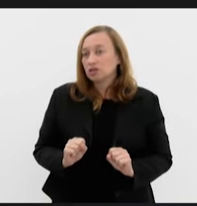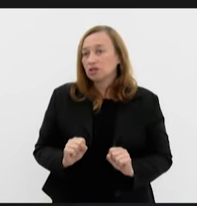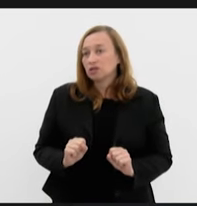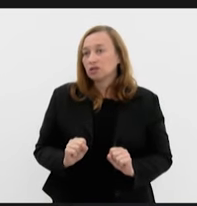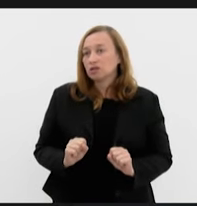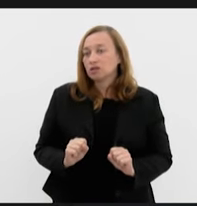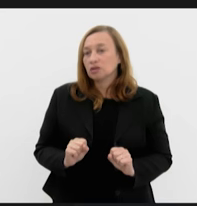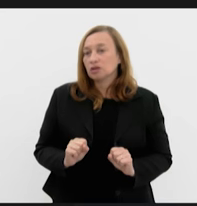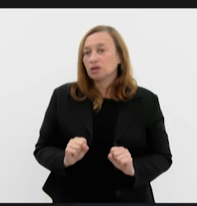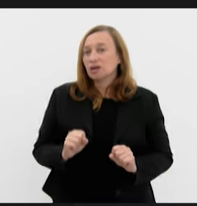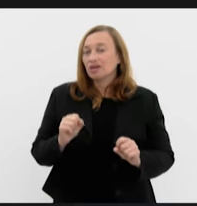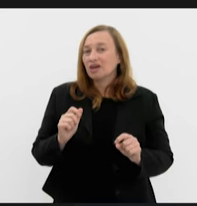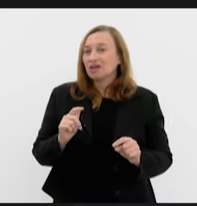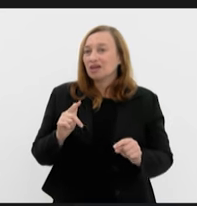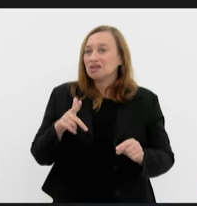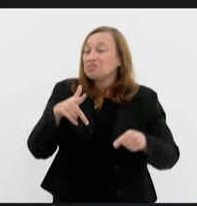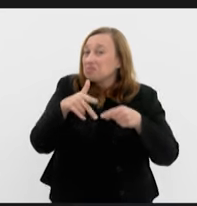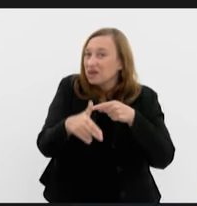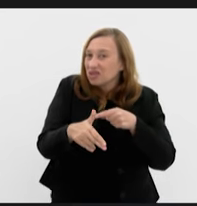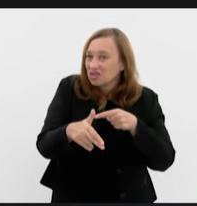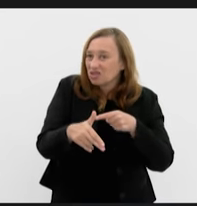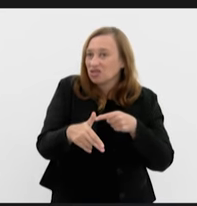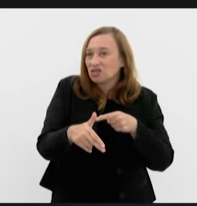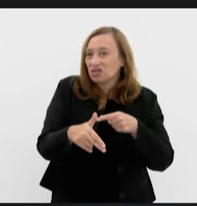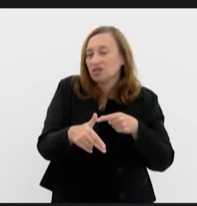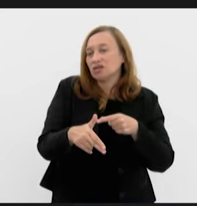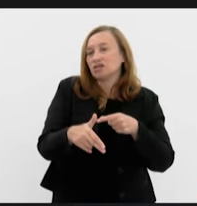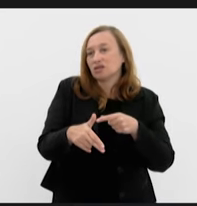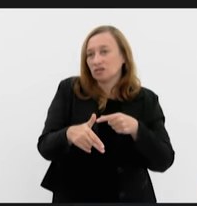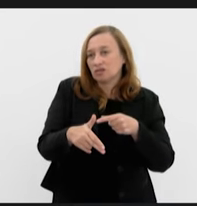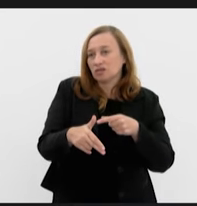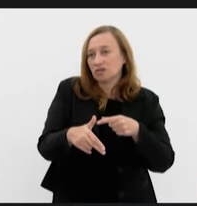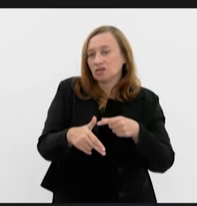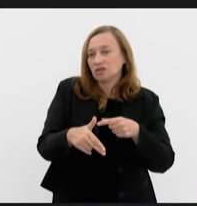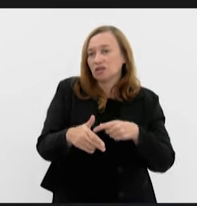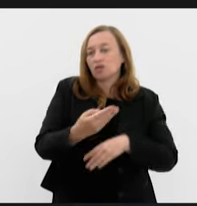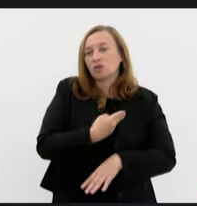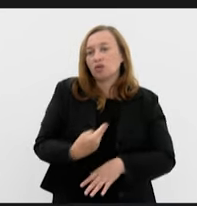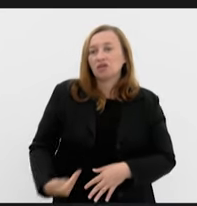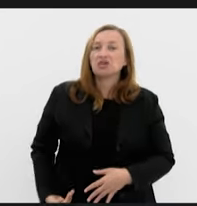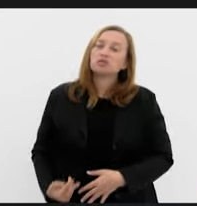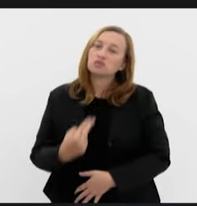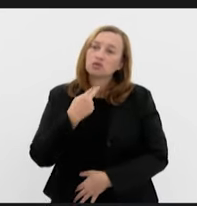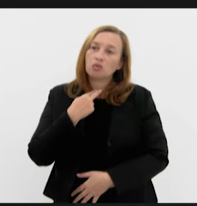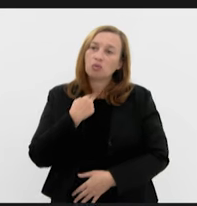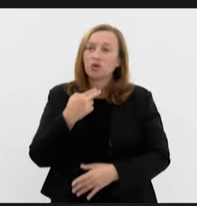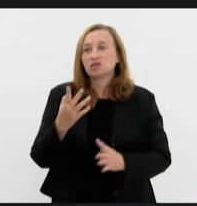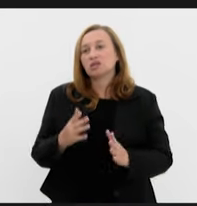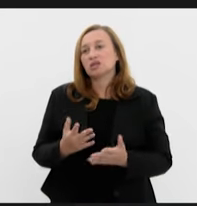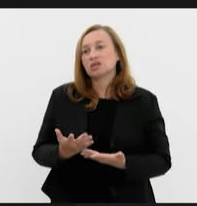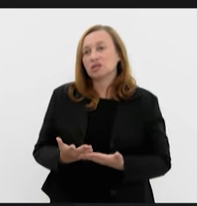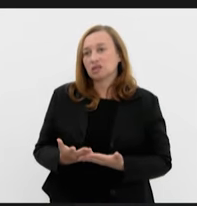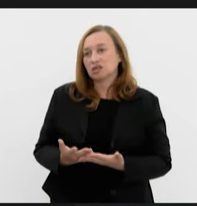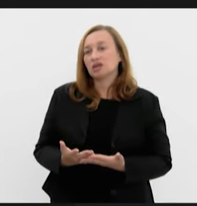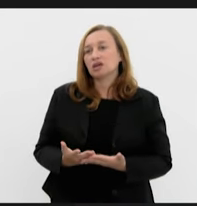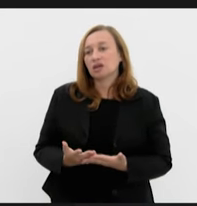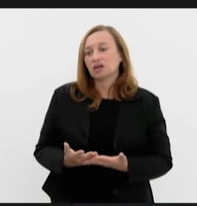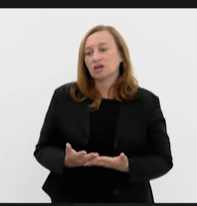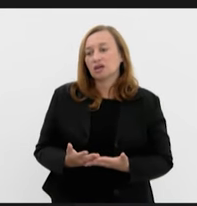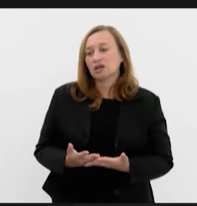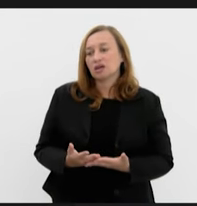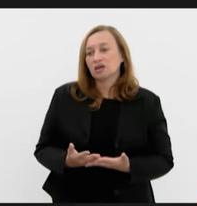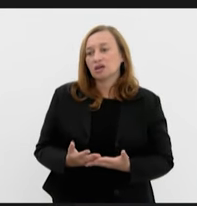esbarrando não é num impedimento de que o governador possa realmente concretizar vira a concretizar